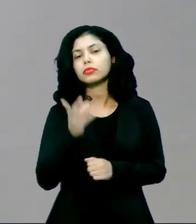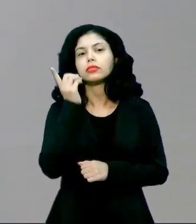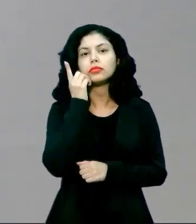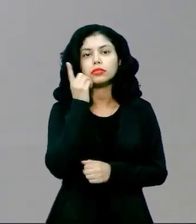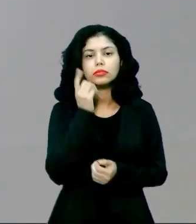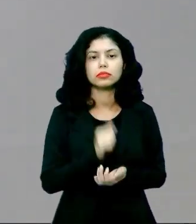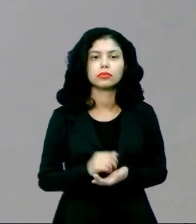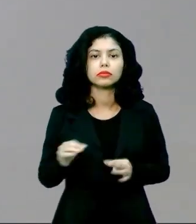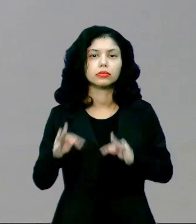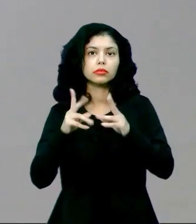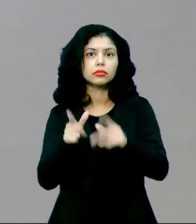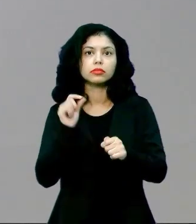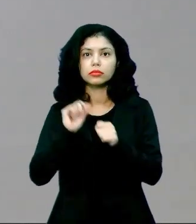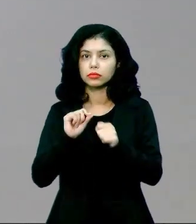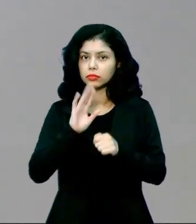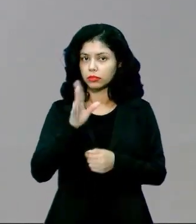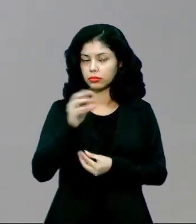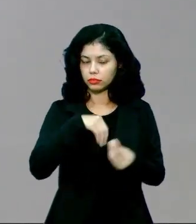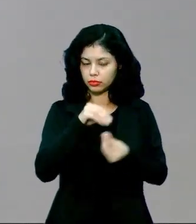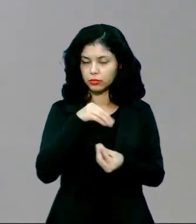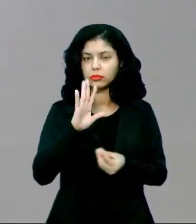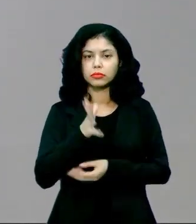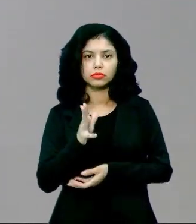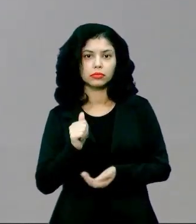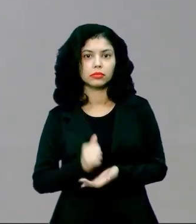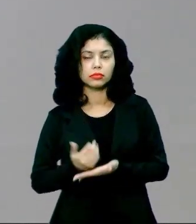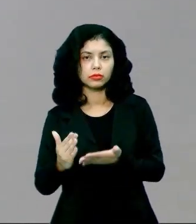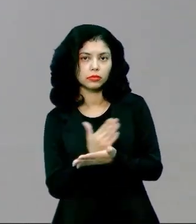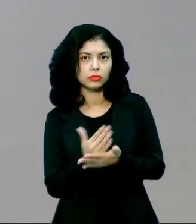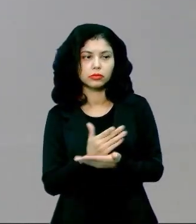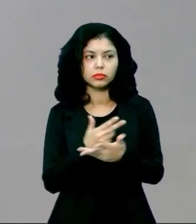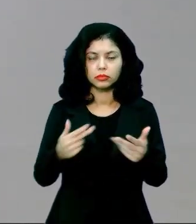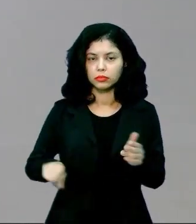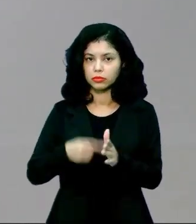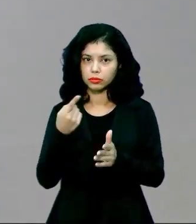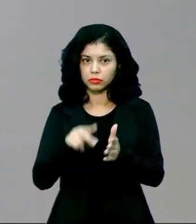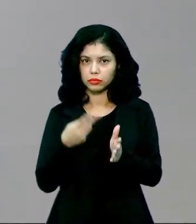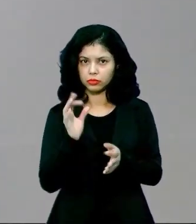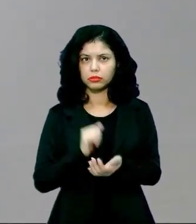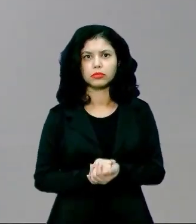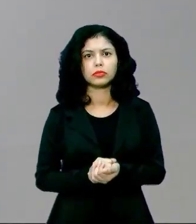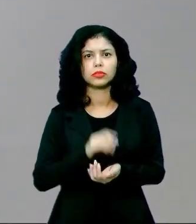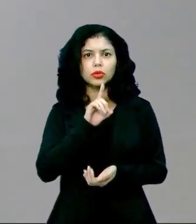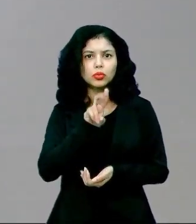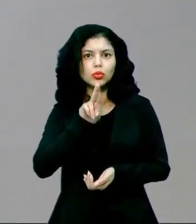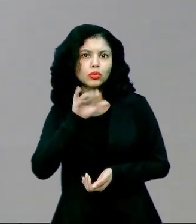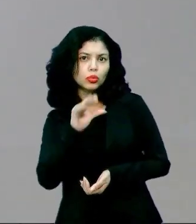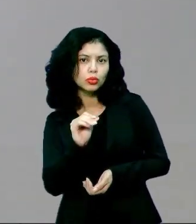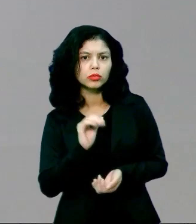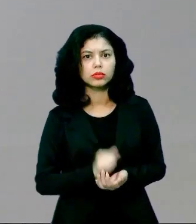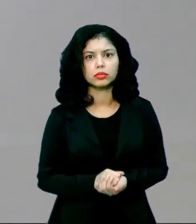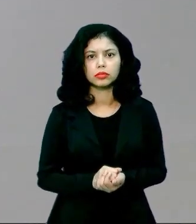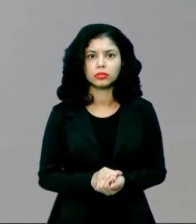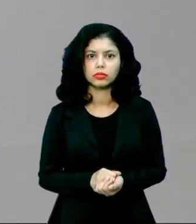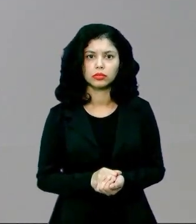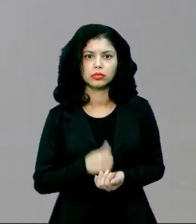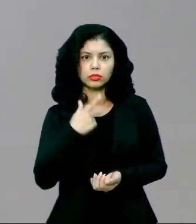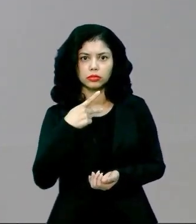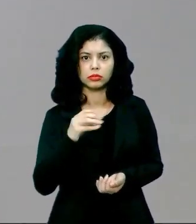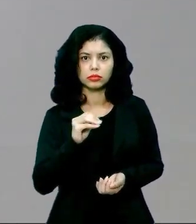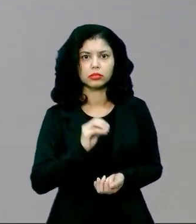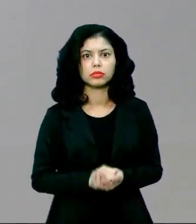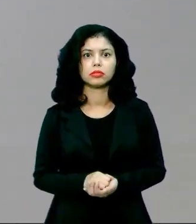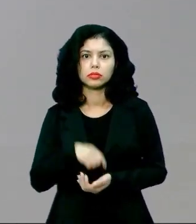dia a dia. Todos nós já fizemos diluição alguma vez. Todas as vezes que você vai preparar um suco, um suco de pó,